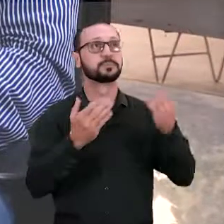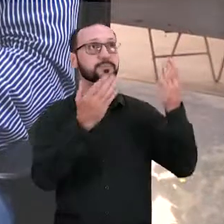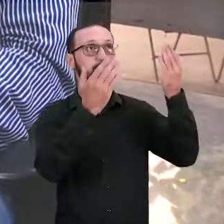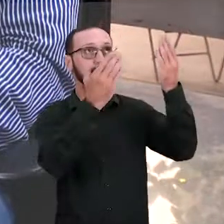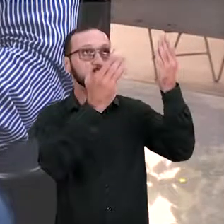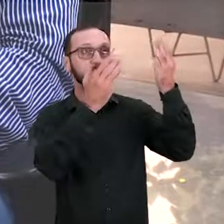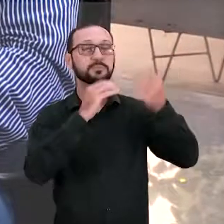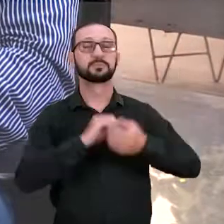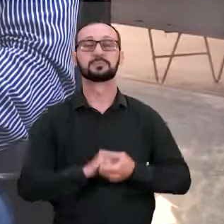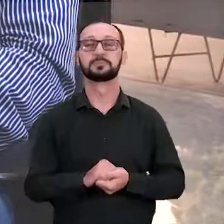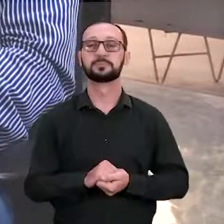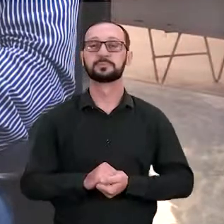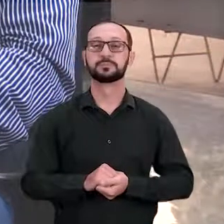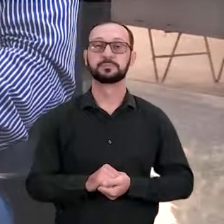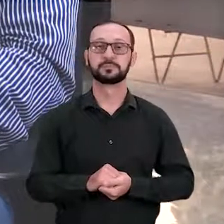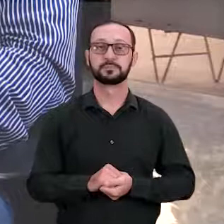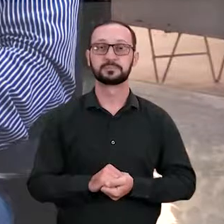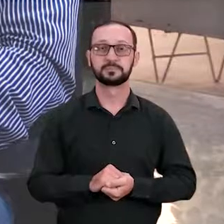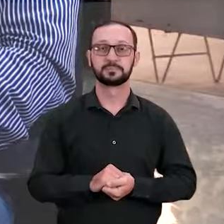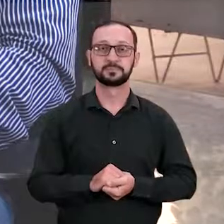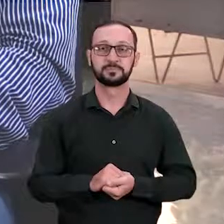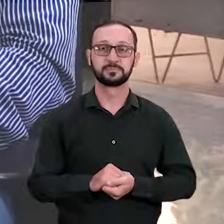e-mail